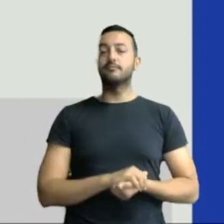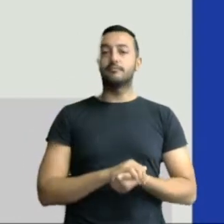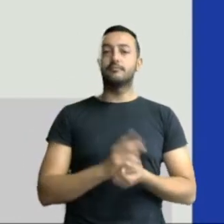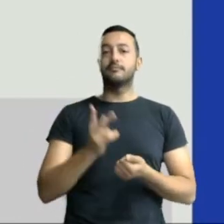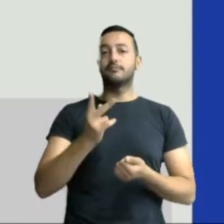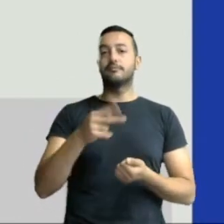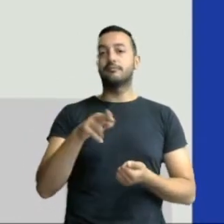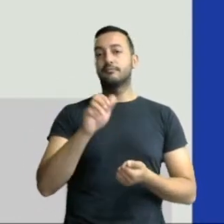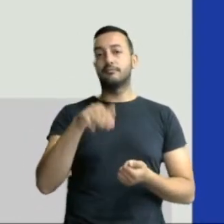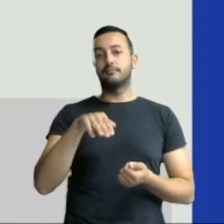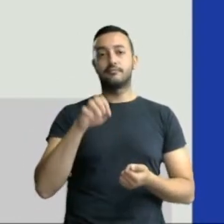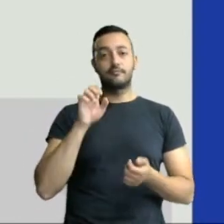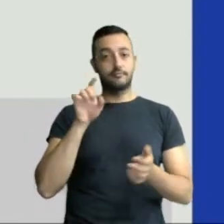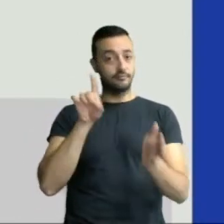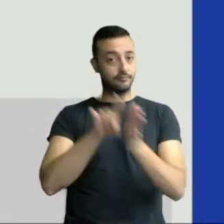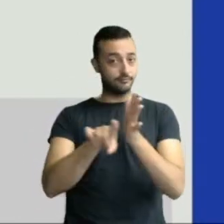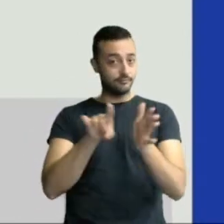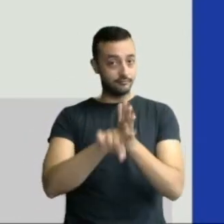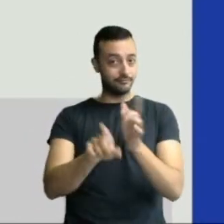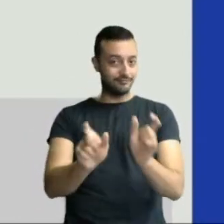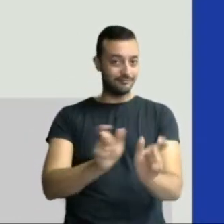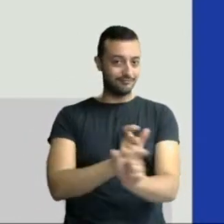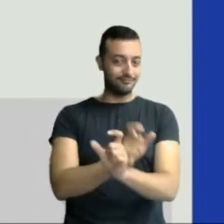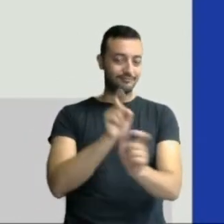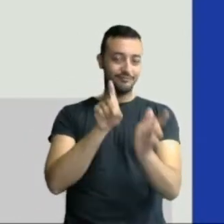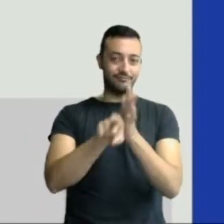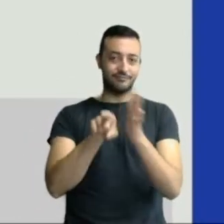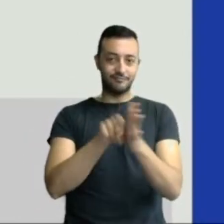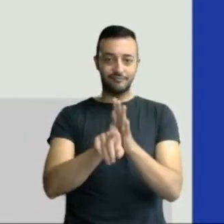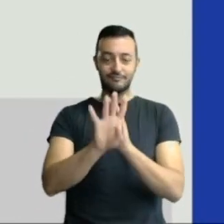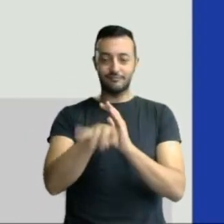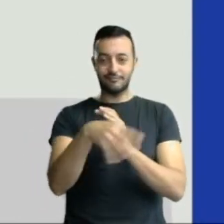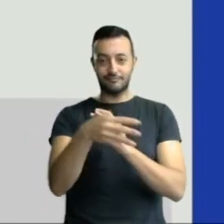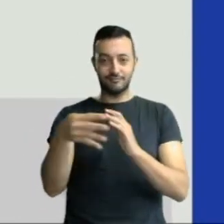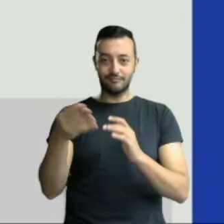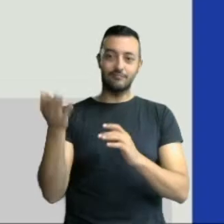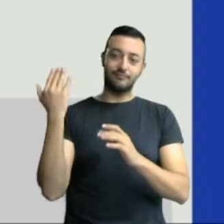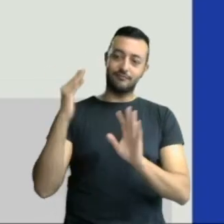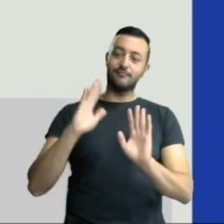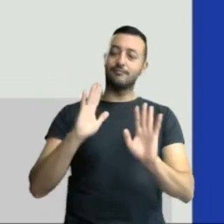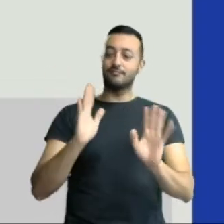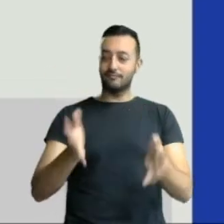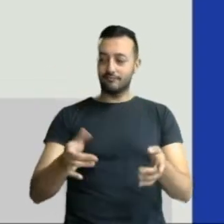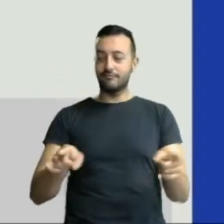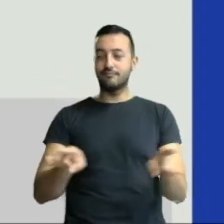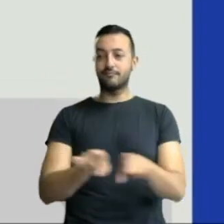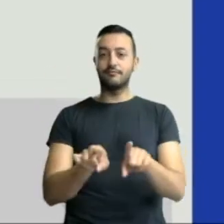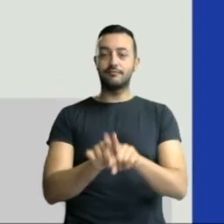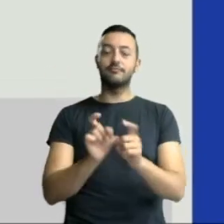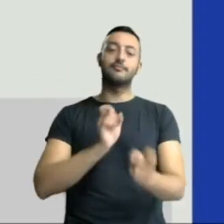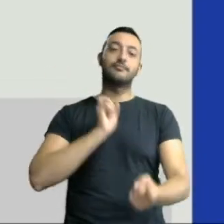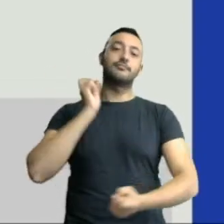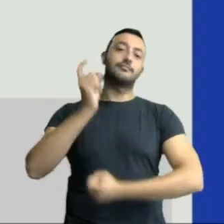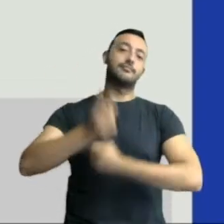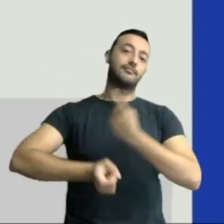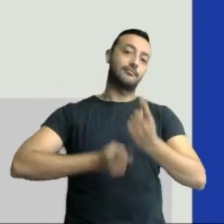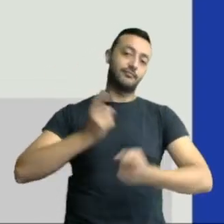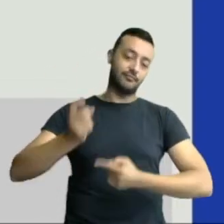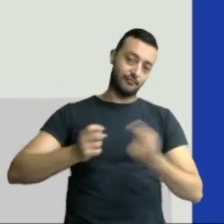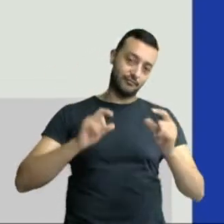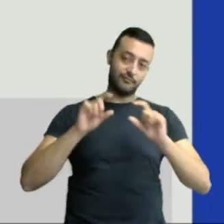pronomes interrogativos que nós já havíamos visto na tabela anterior e temos algumas expressões que